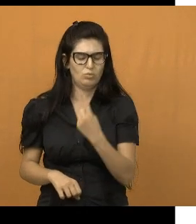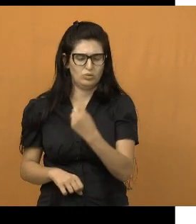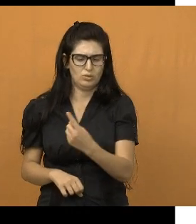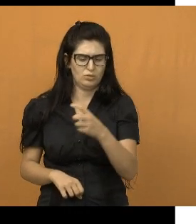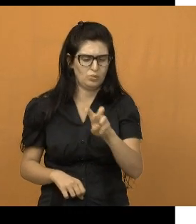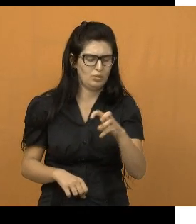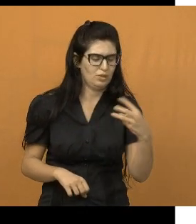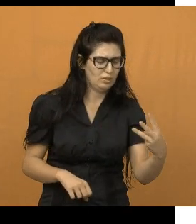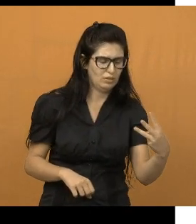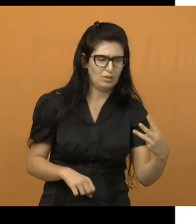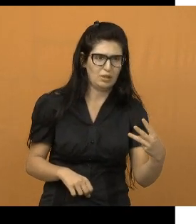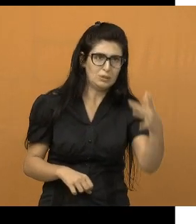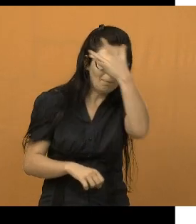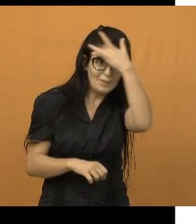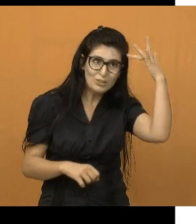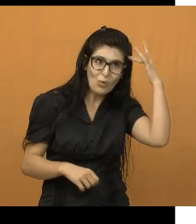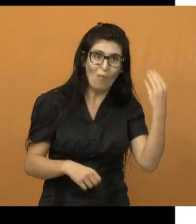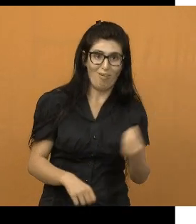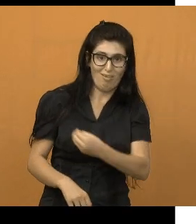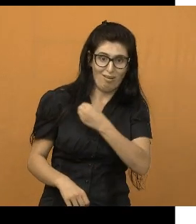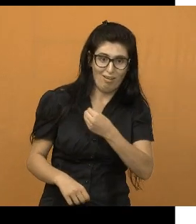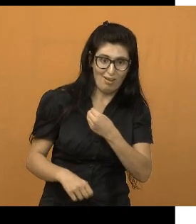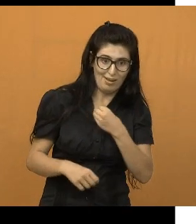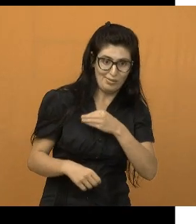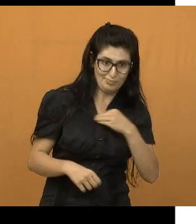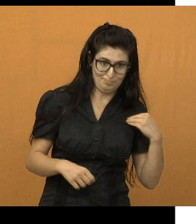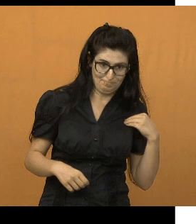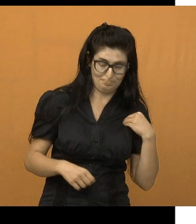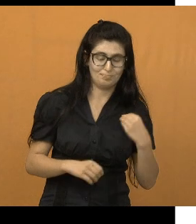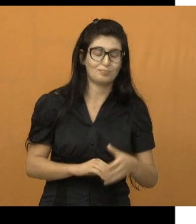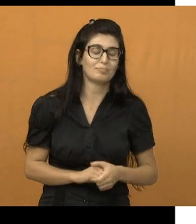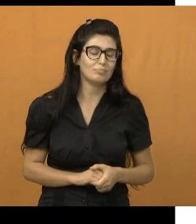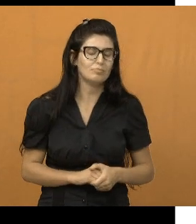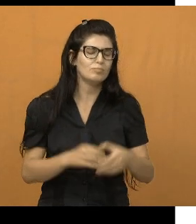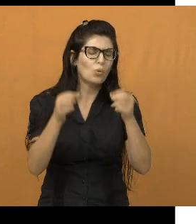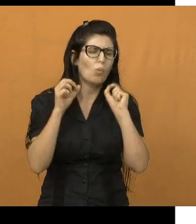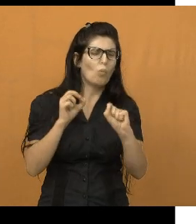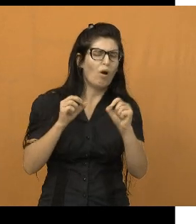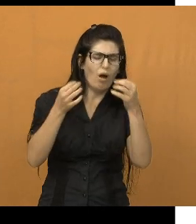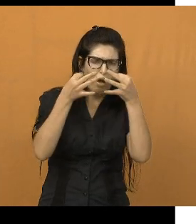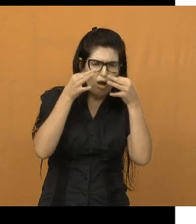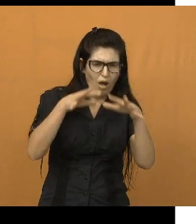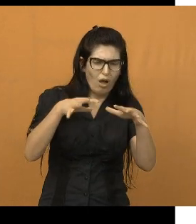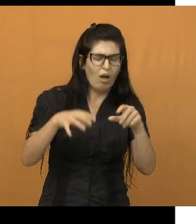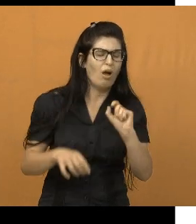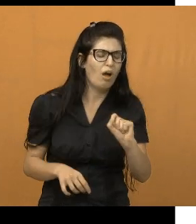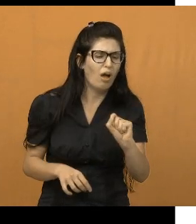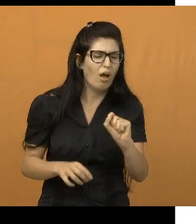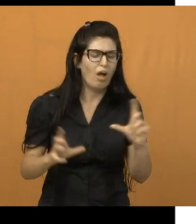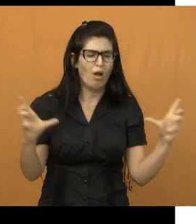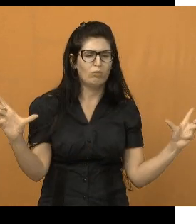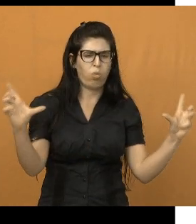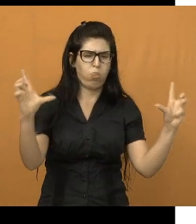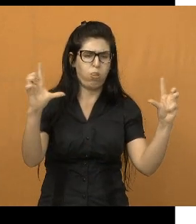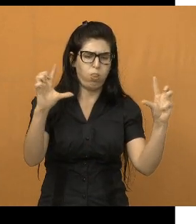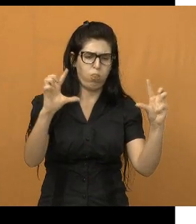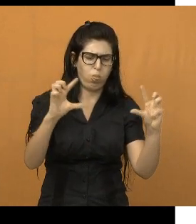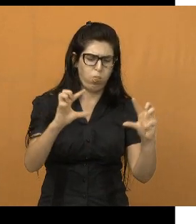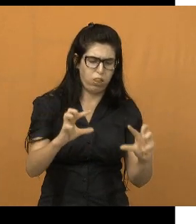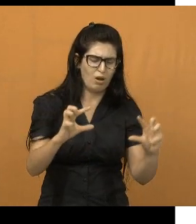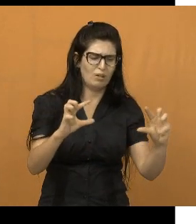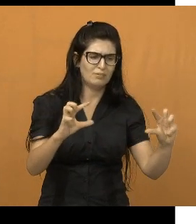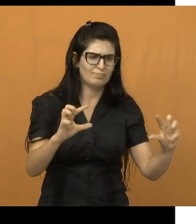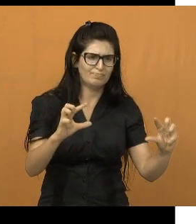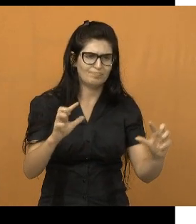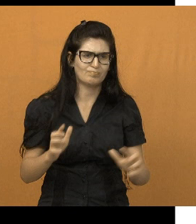247.153 consultas, e o que nos chama bastante atenção é que a redução que houve do